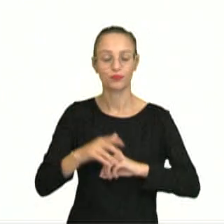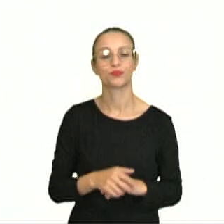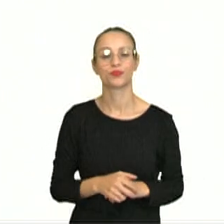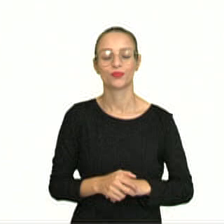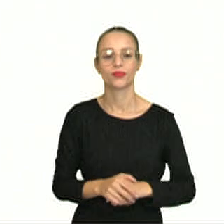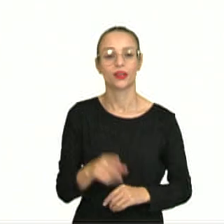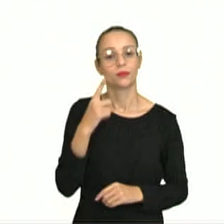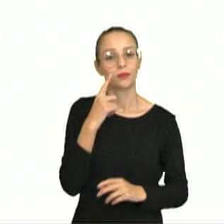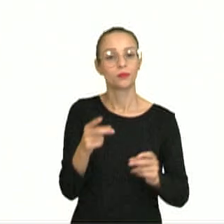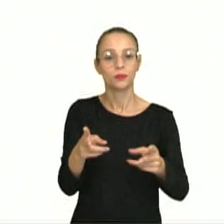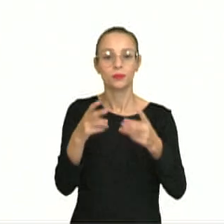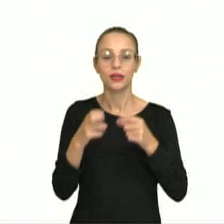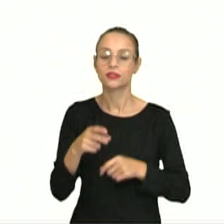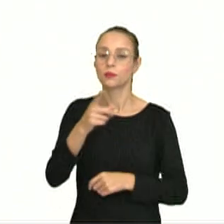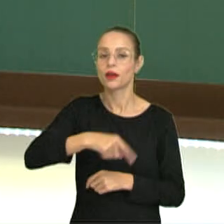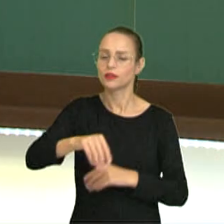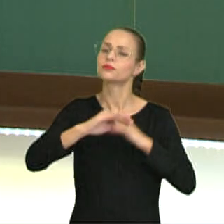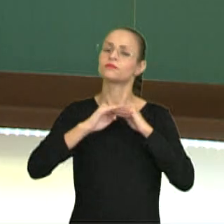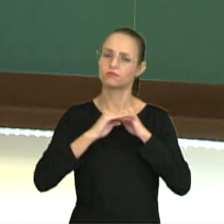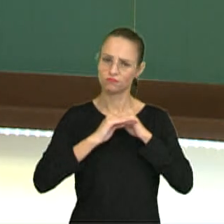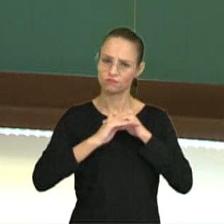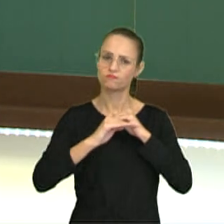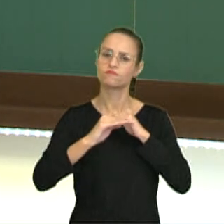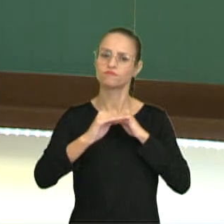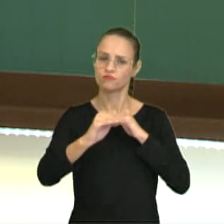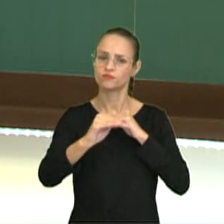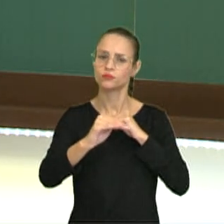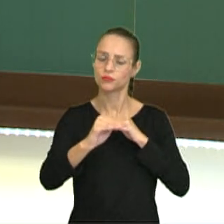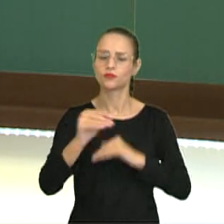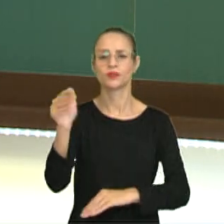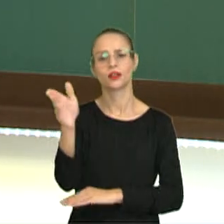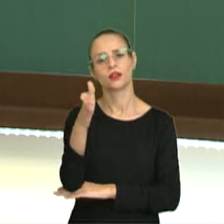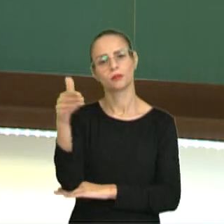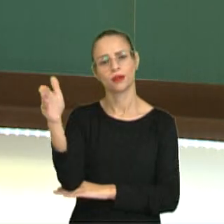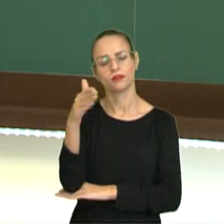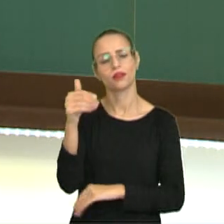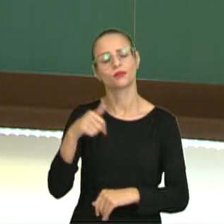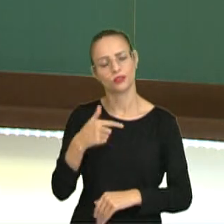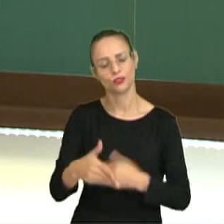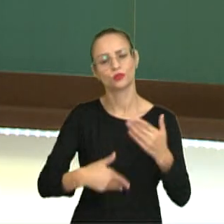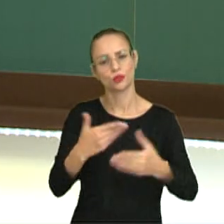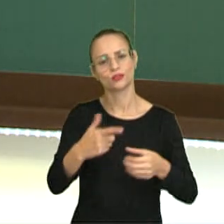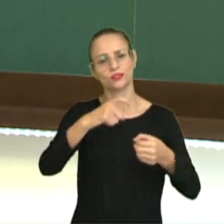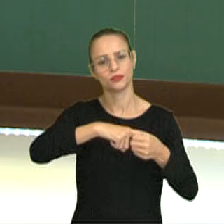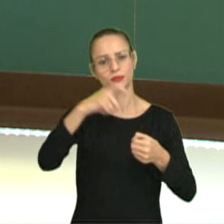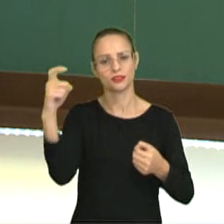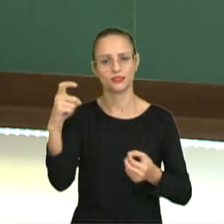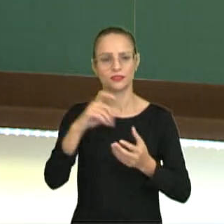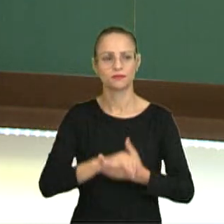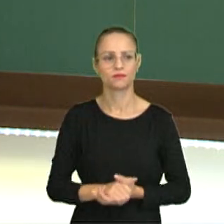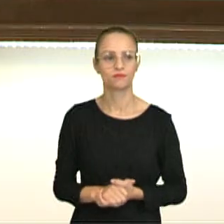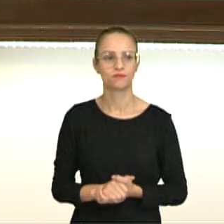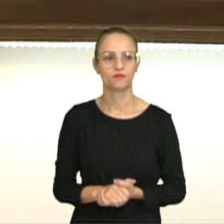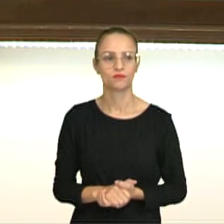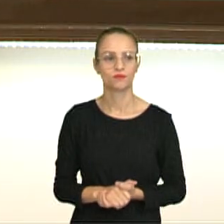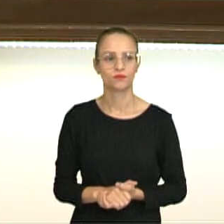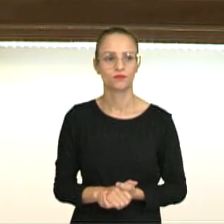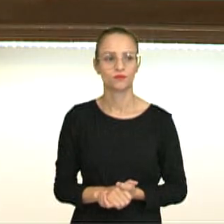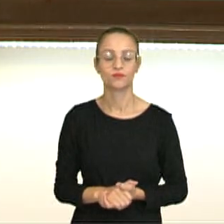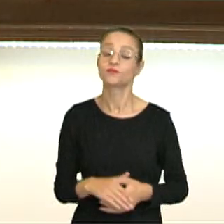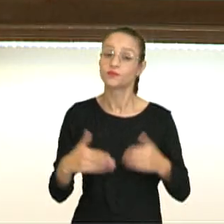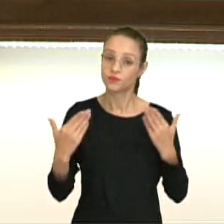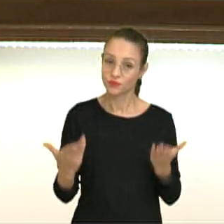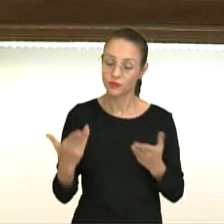a gente percebe que eles mantiveram, né, essa bandeira desde ali do seu processo de independência.